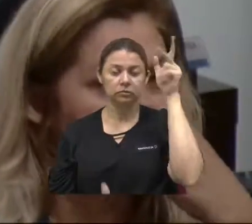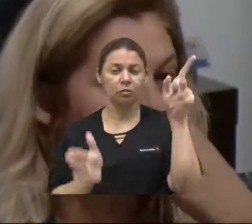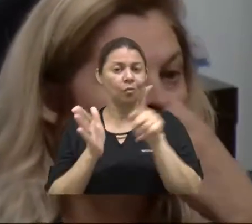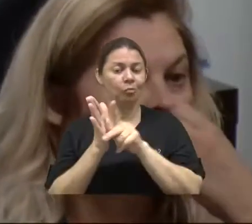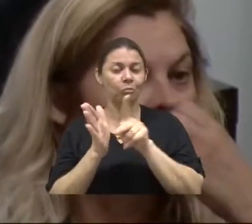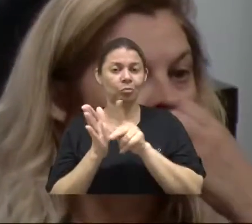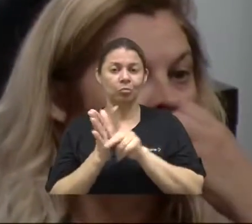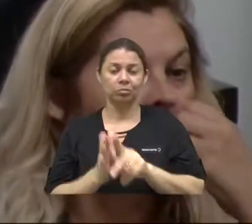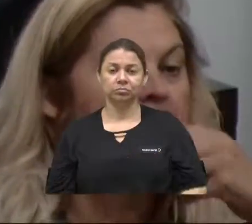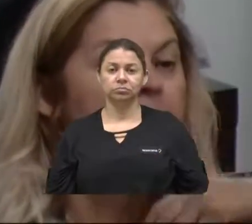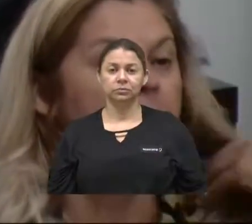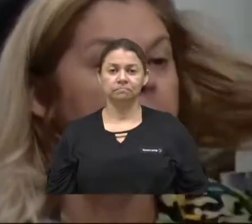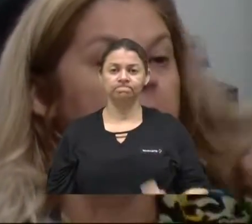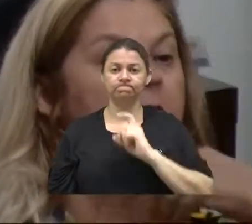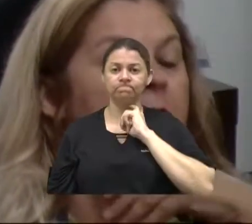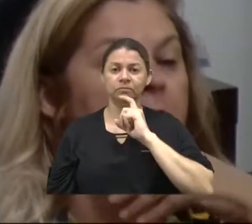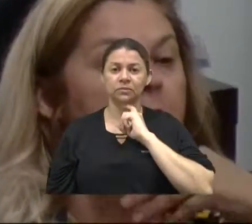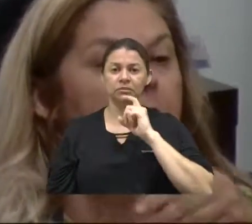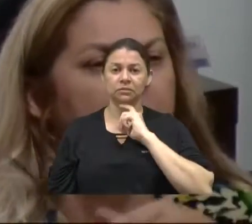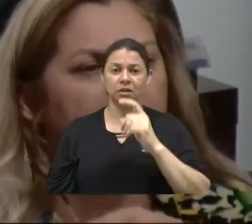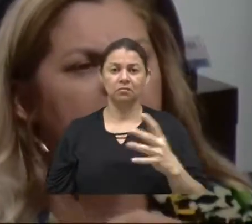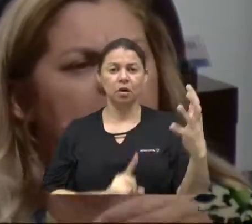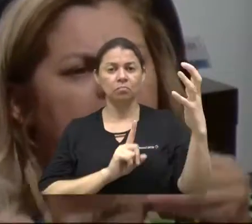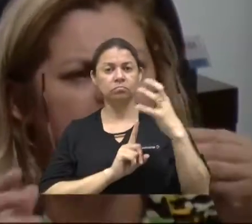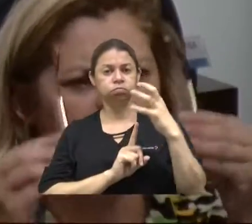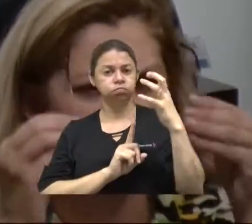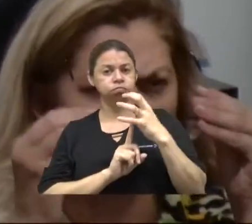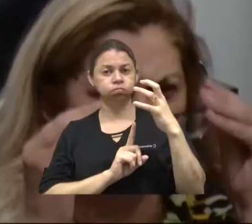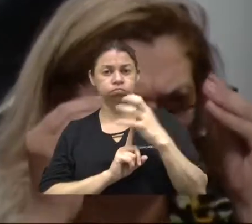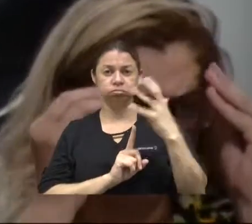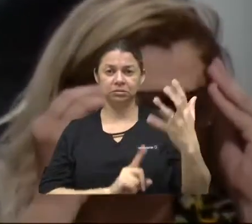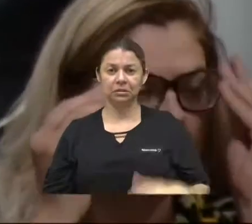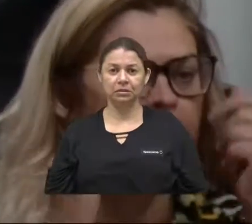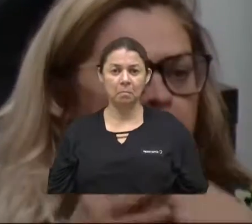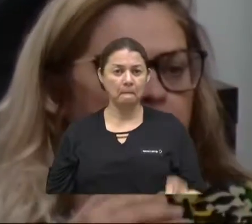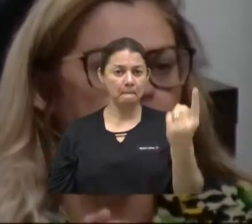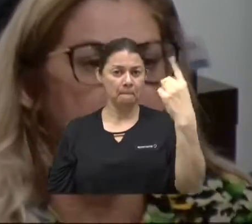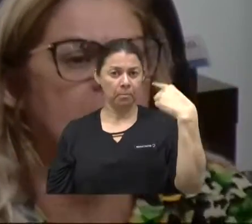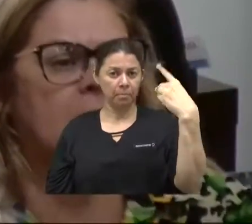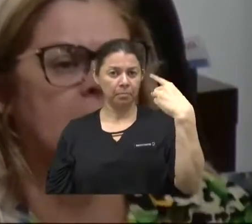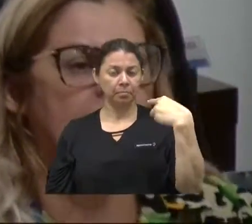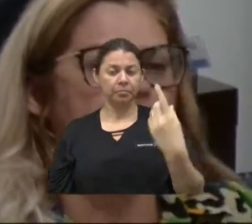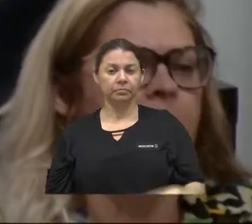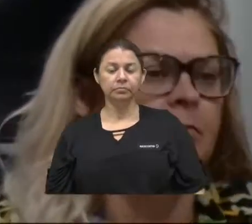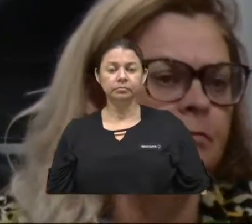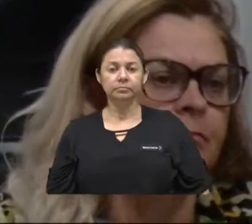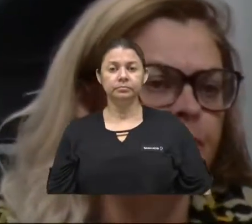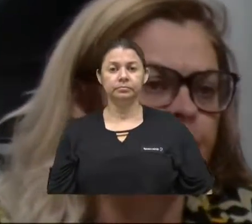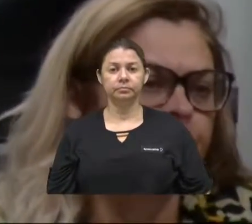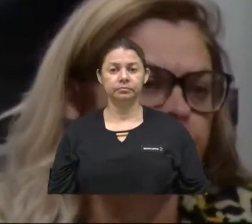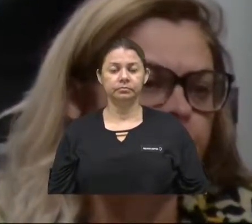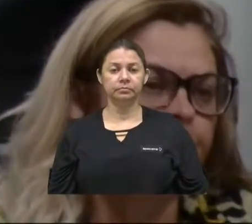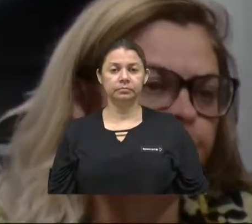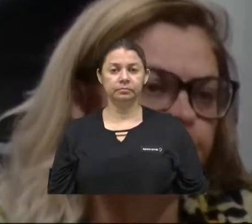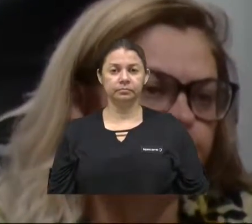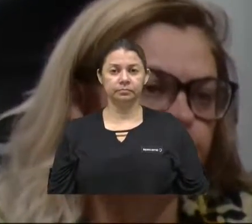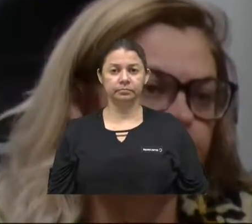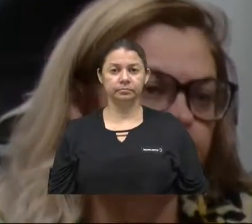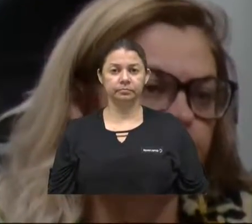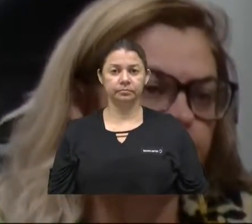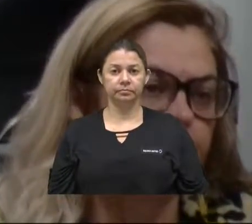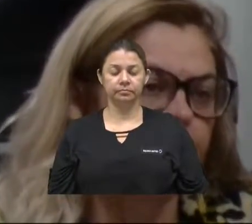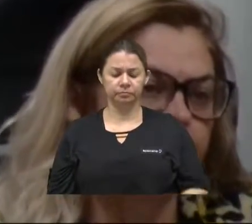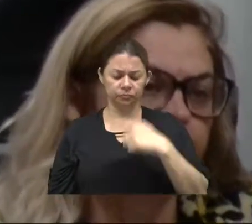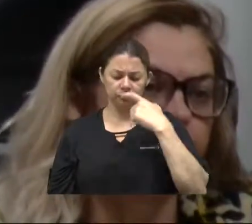executivo mandou, porque... E ai daquele que voltar a falar isso, principalmente da